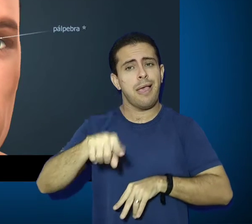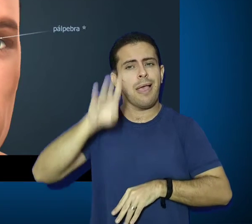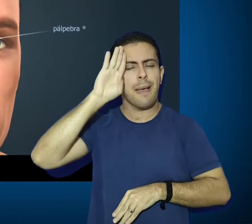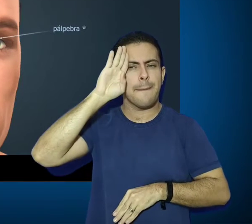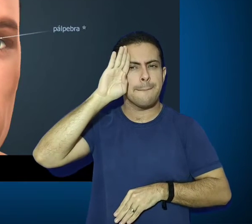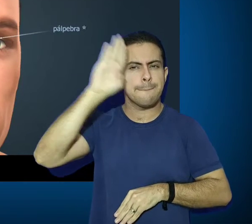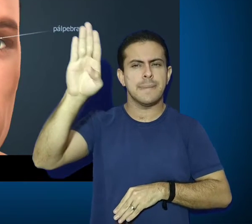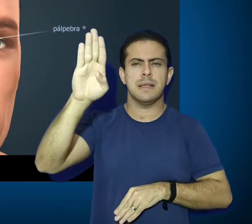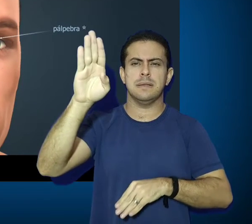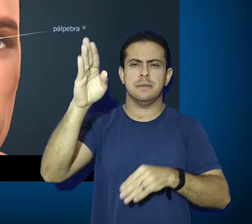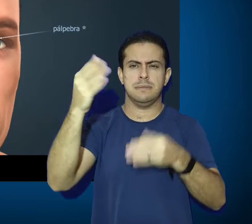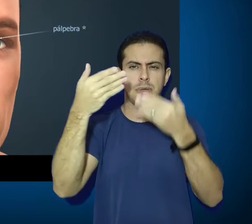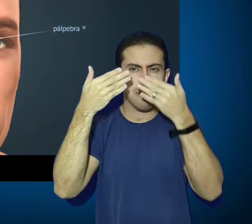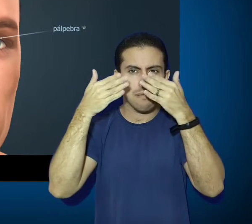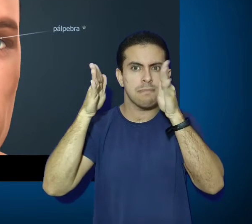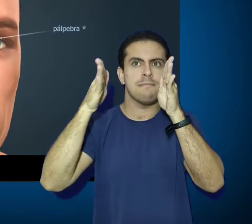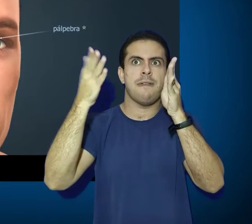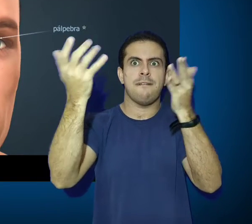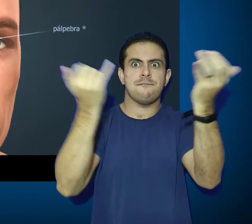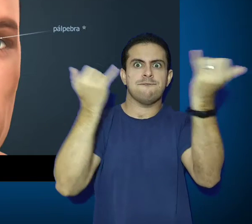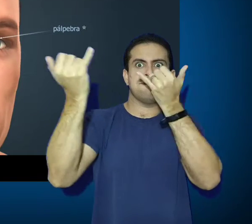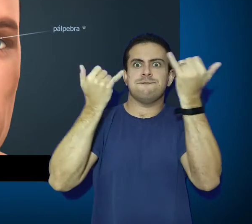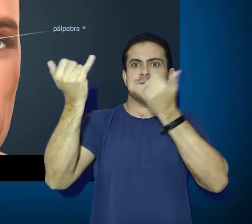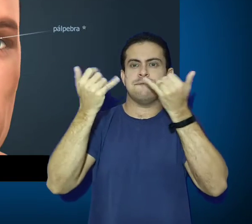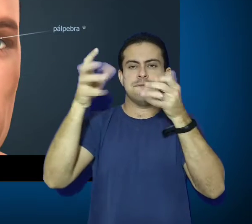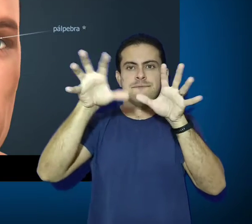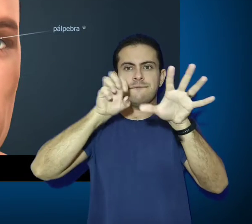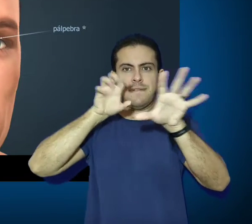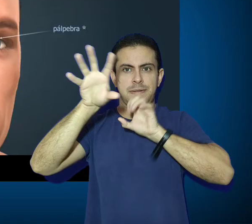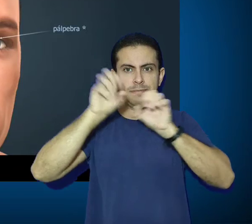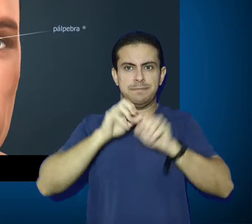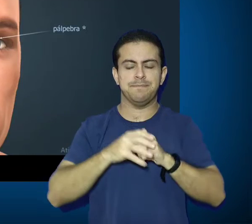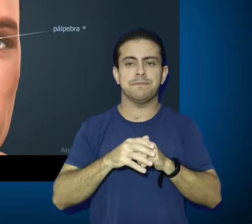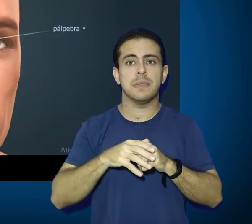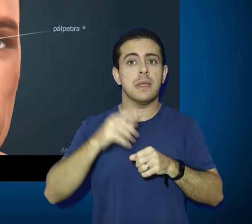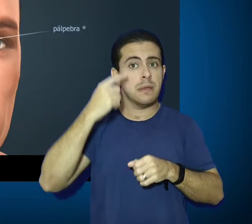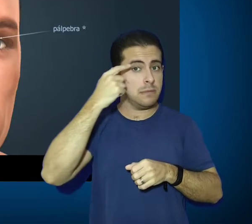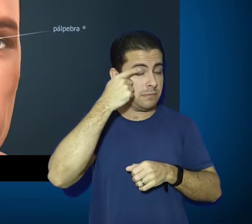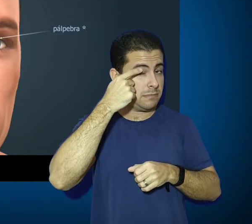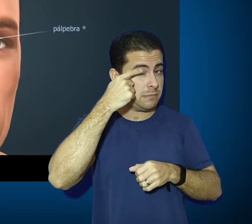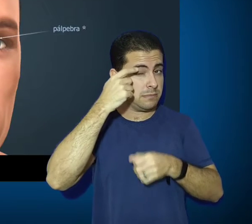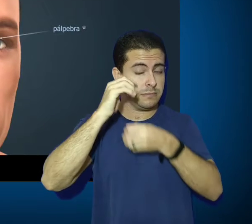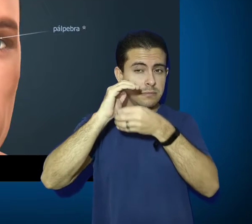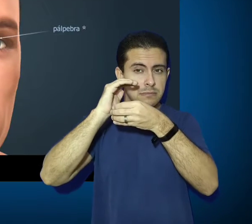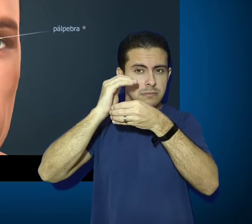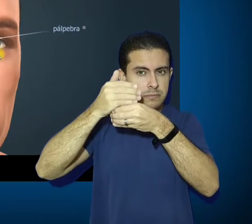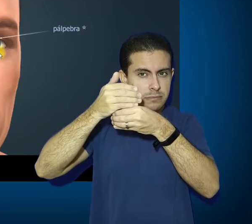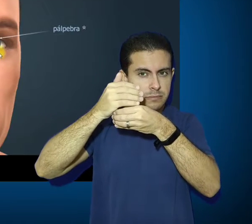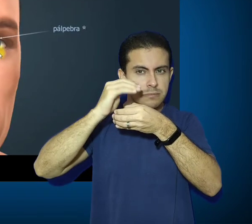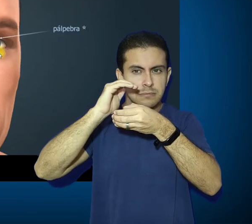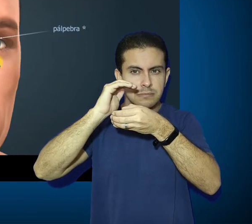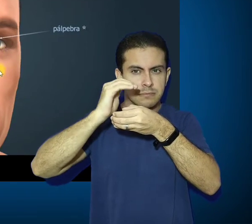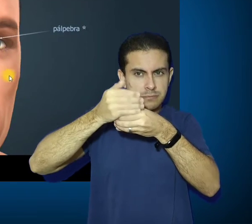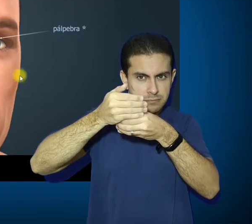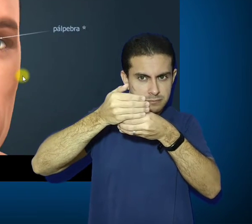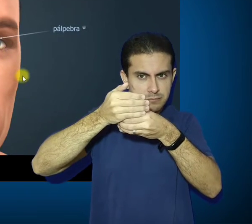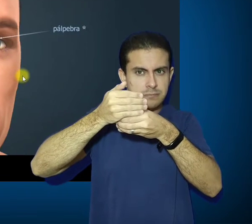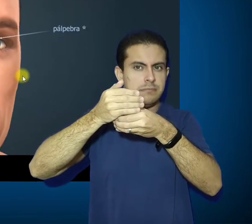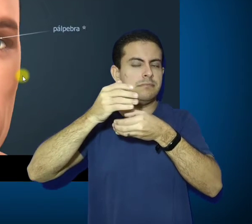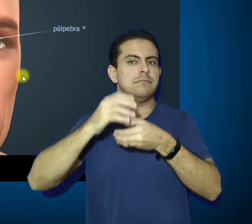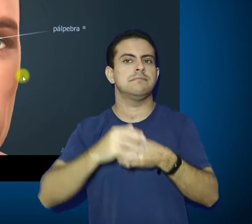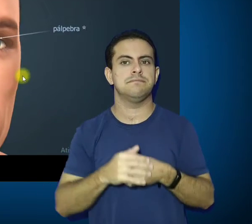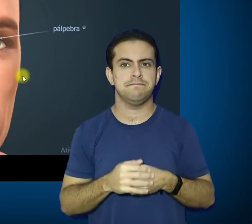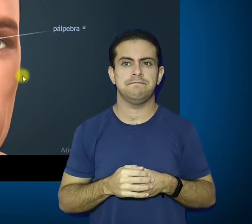porta de entrada de informações. A pálpebra é uma pele que recobre os olhos.